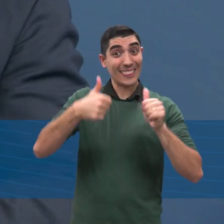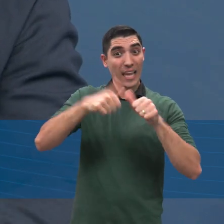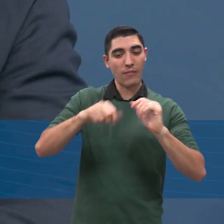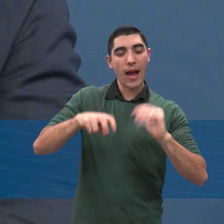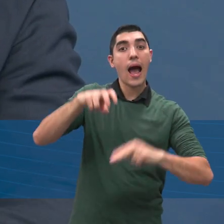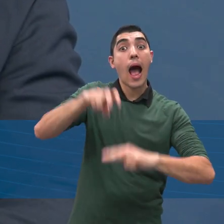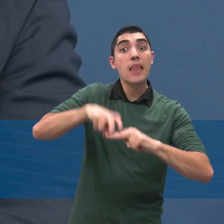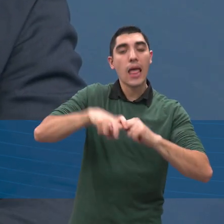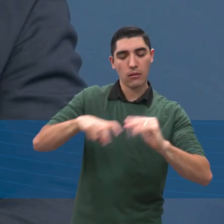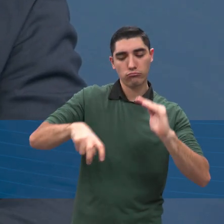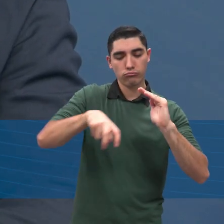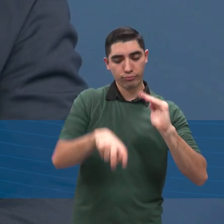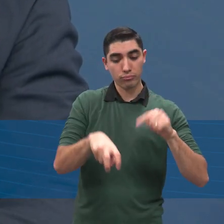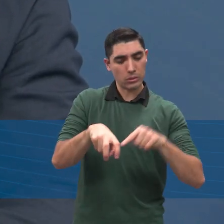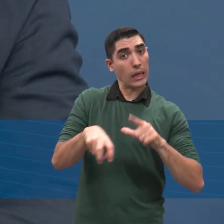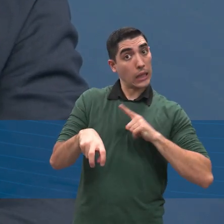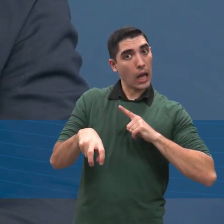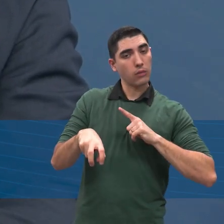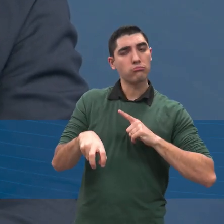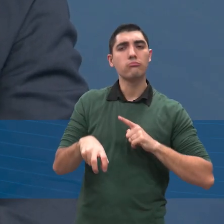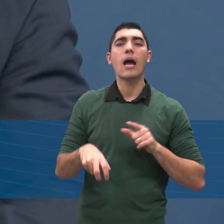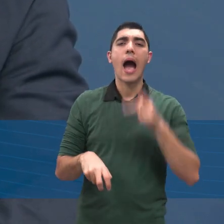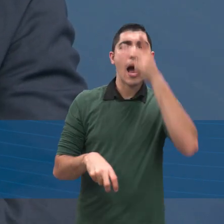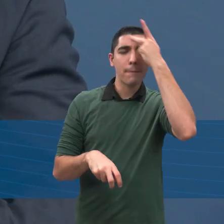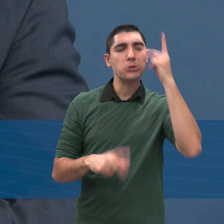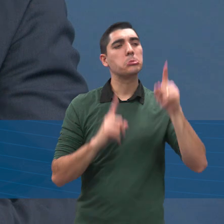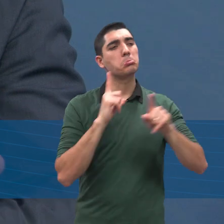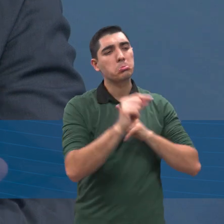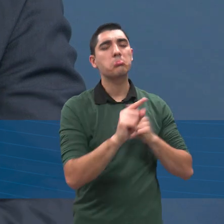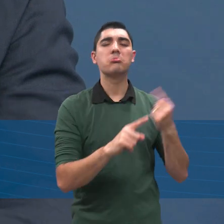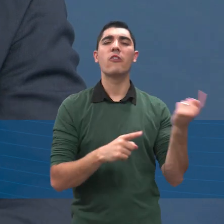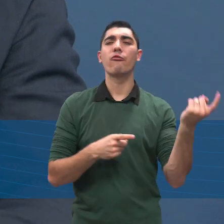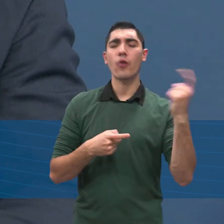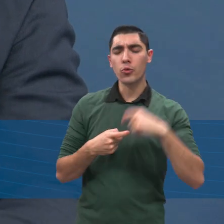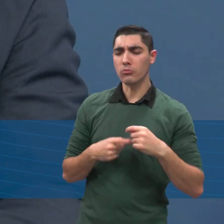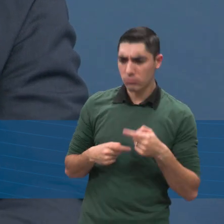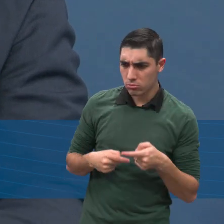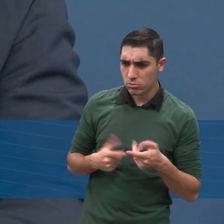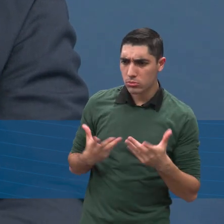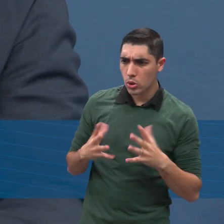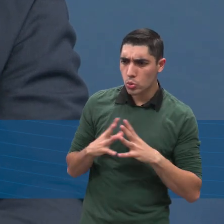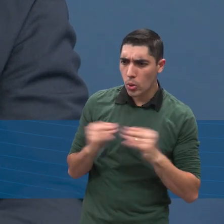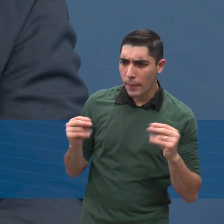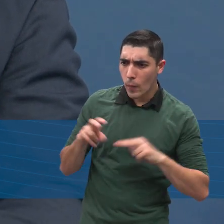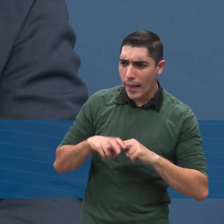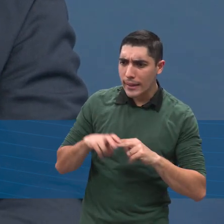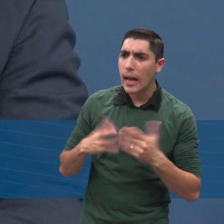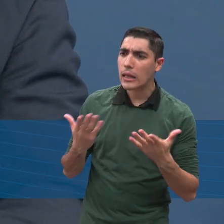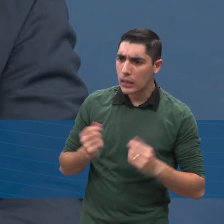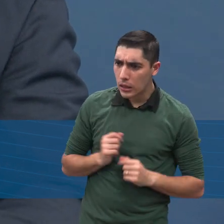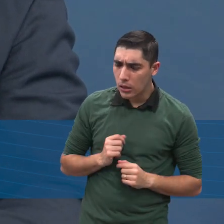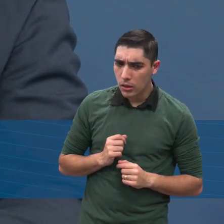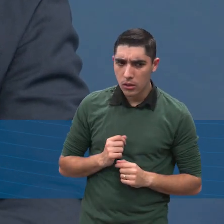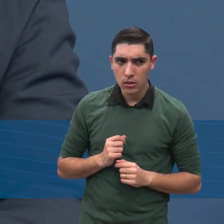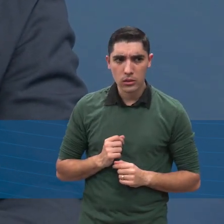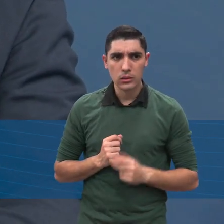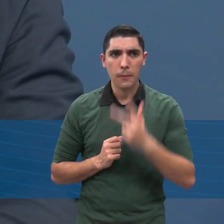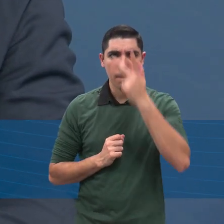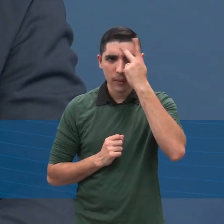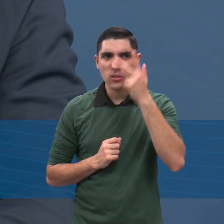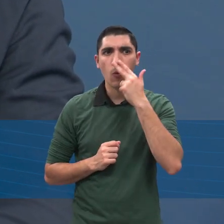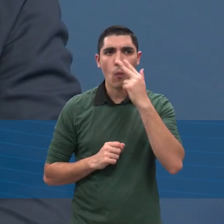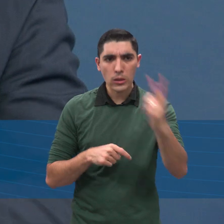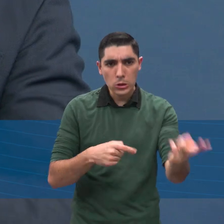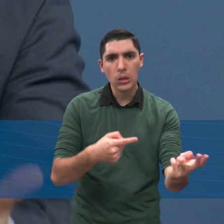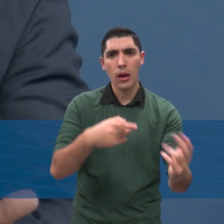pessoa, caramba, o que aconteceu com a cadeira? Então, se alguém pulou e levou, então como é que a pessoa cria a segurança? Vou aumentar o meu